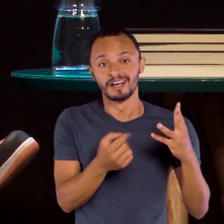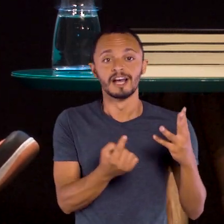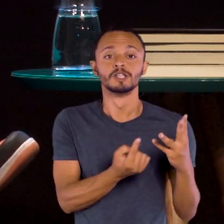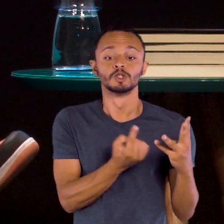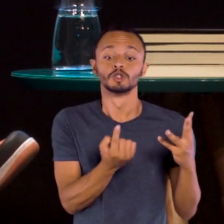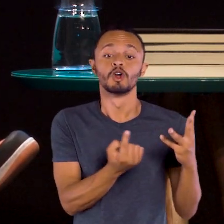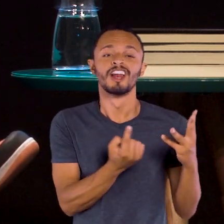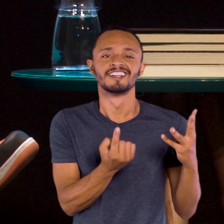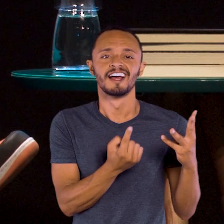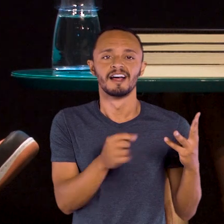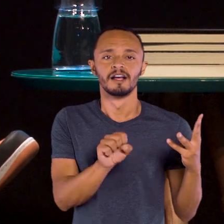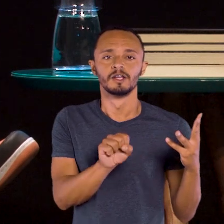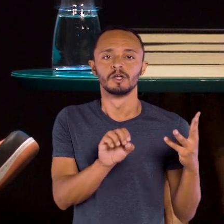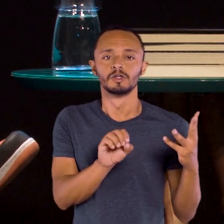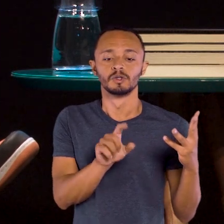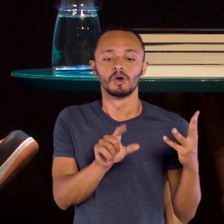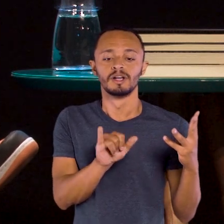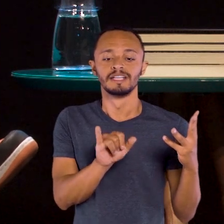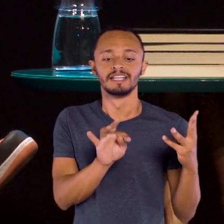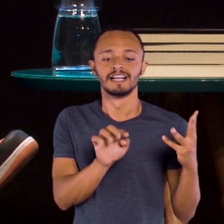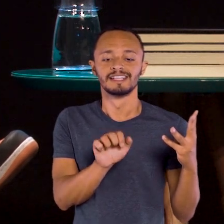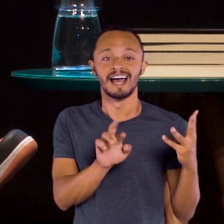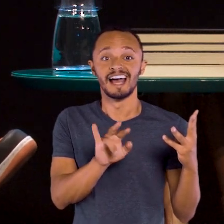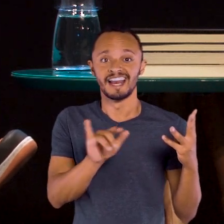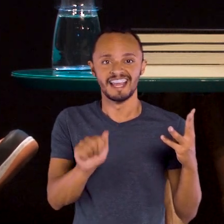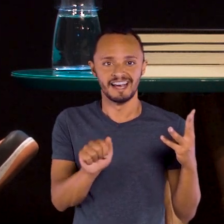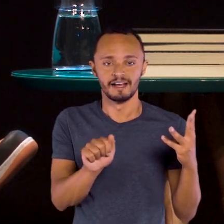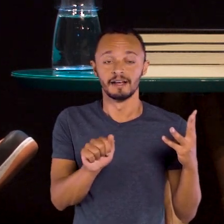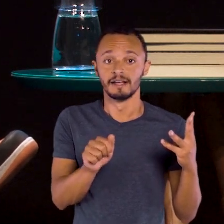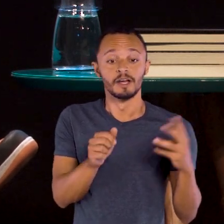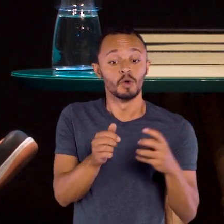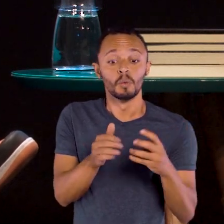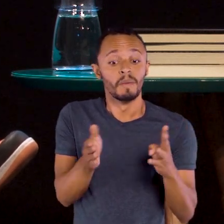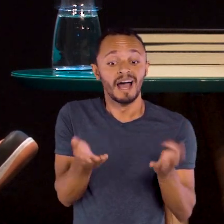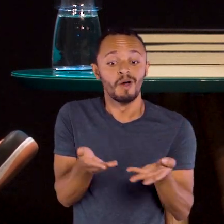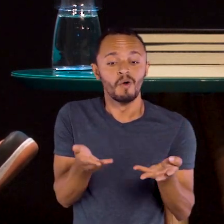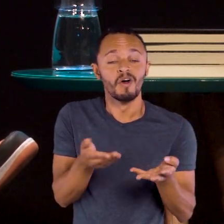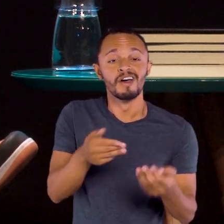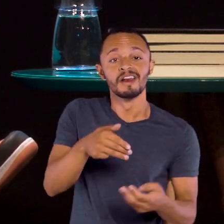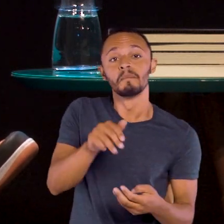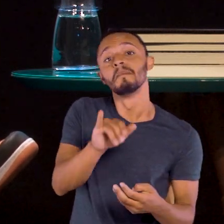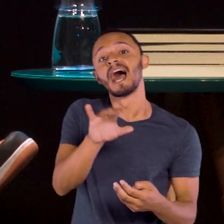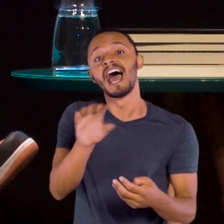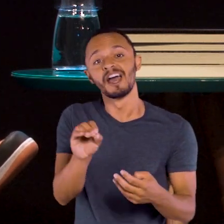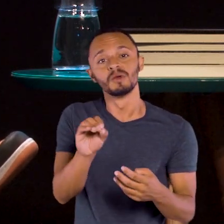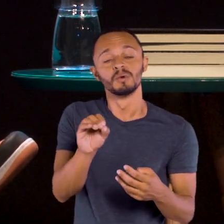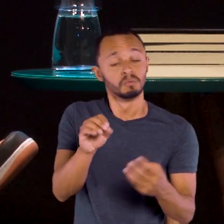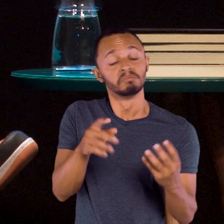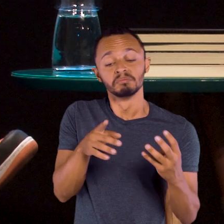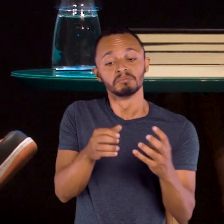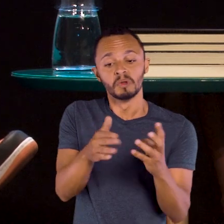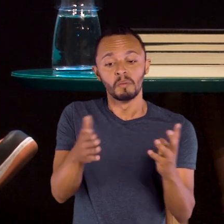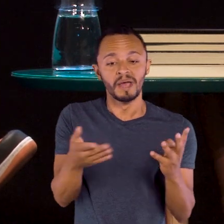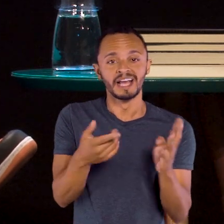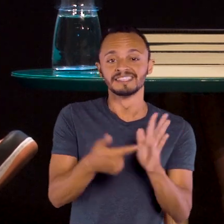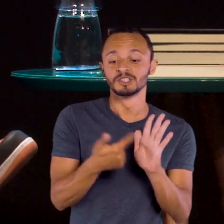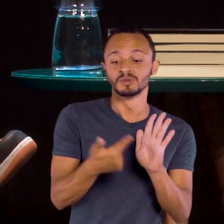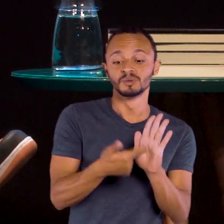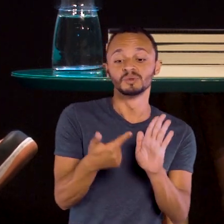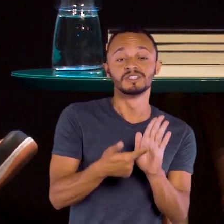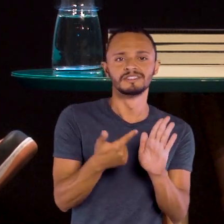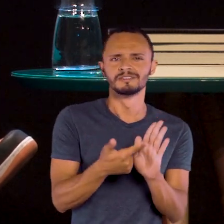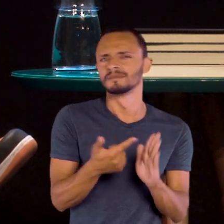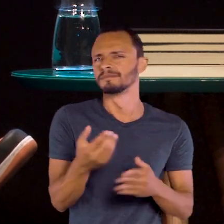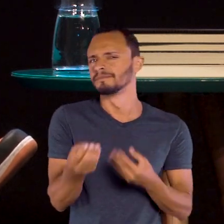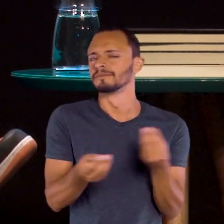de ser lançado, foi lançado em maio. Então, assim, para abrir essa nossa conversa, eu queria que você desse um